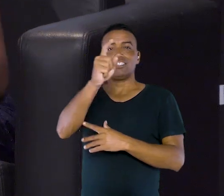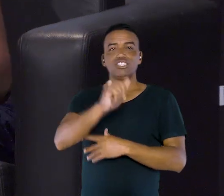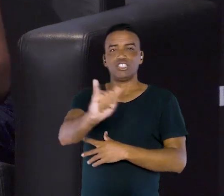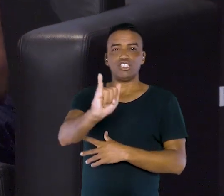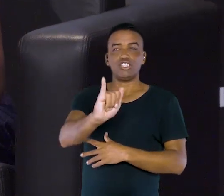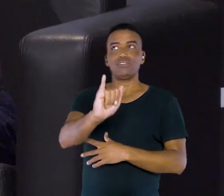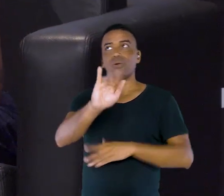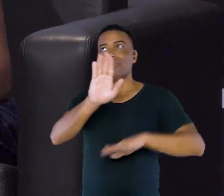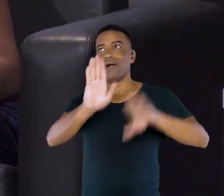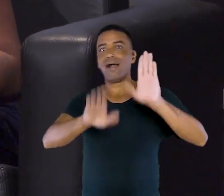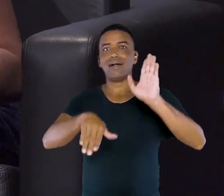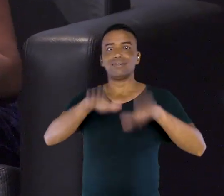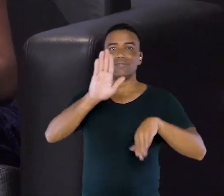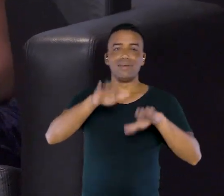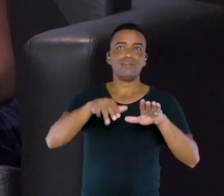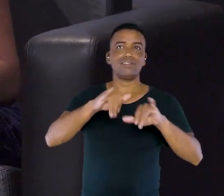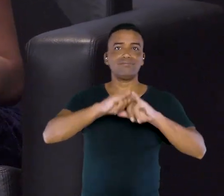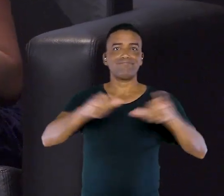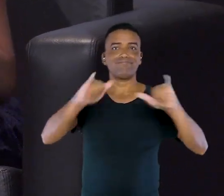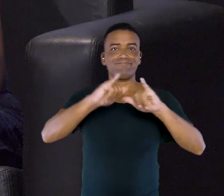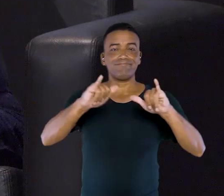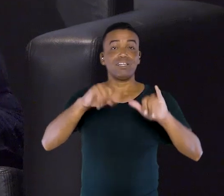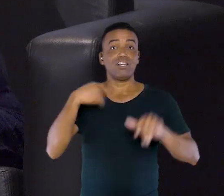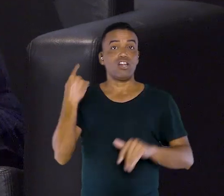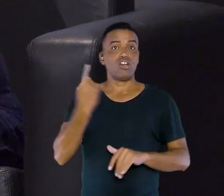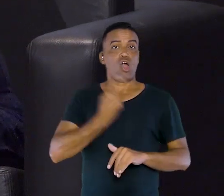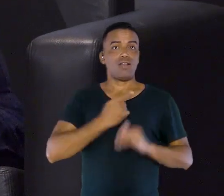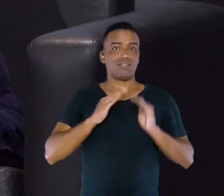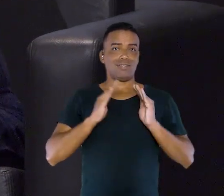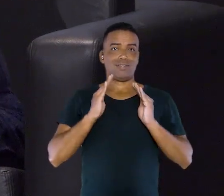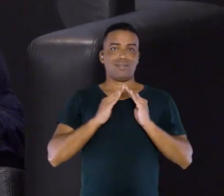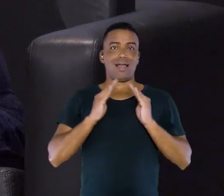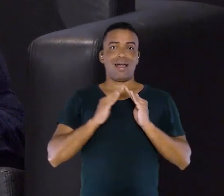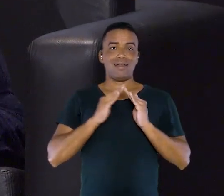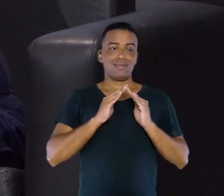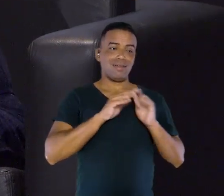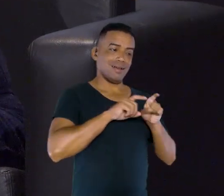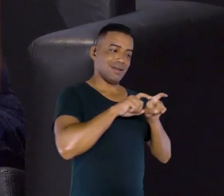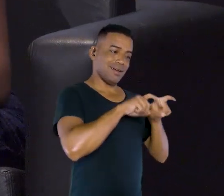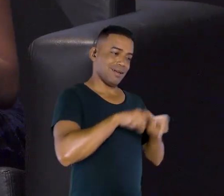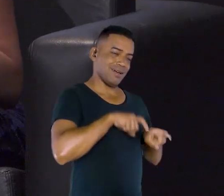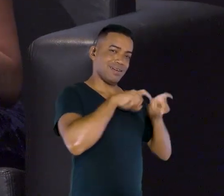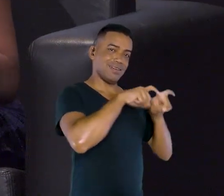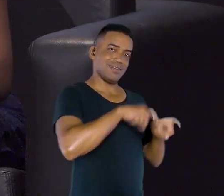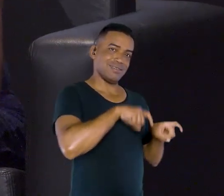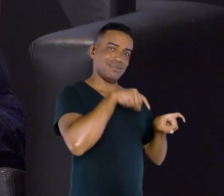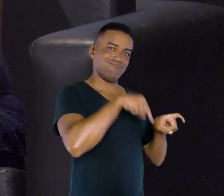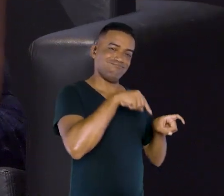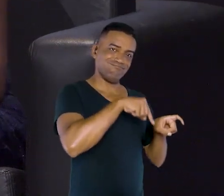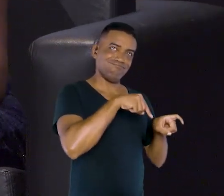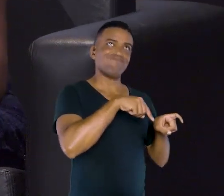que, às vezes, a gente afirma que a nossa casa, a roça,